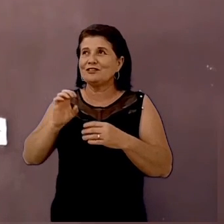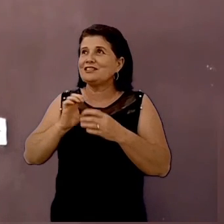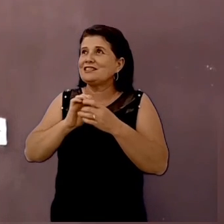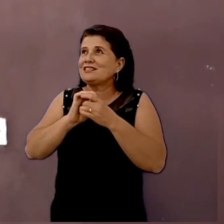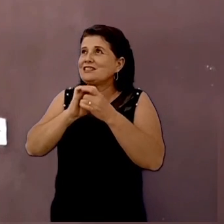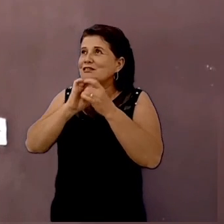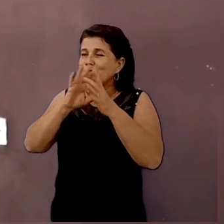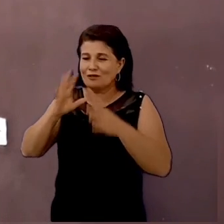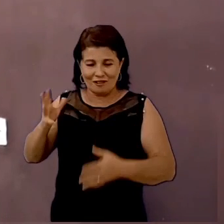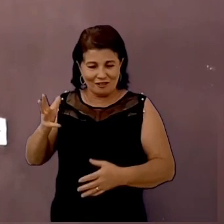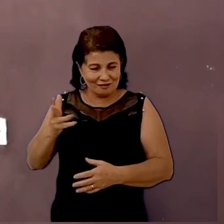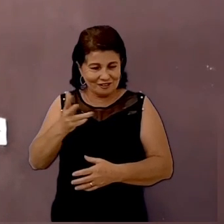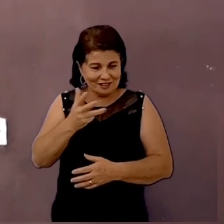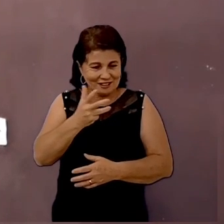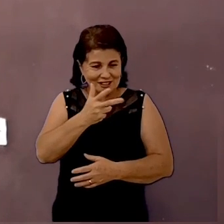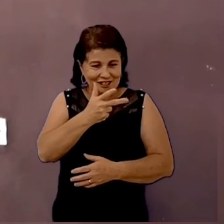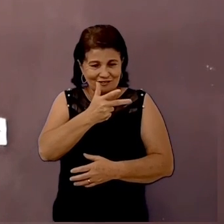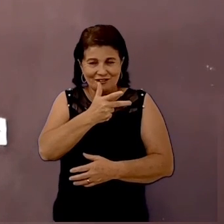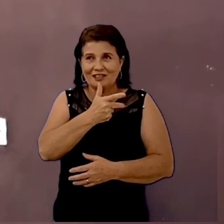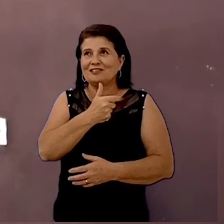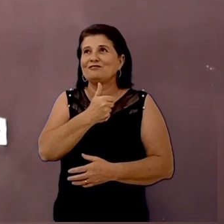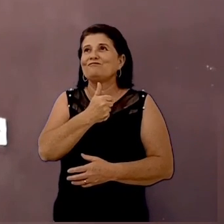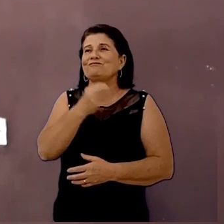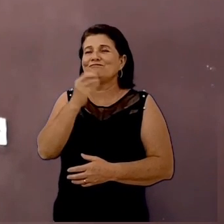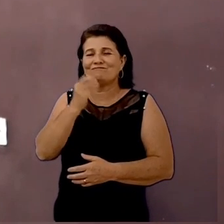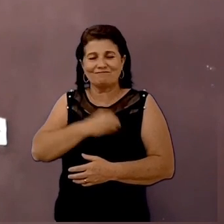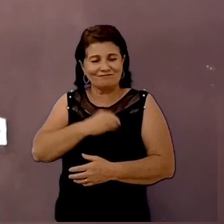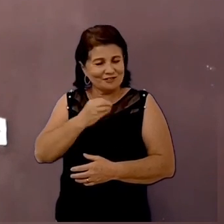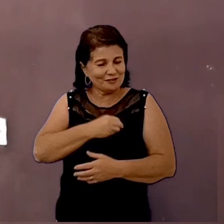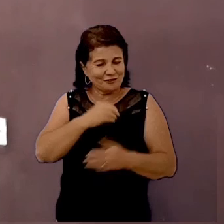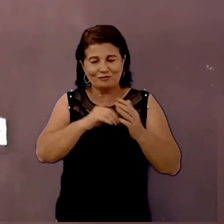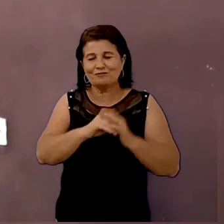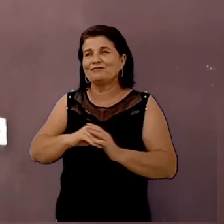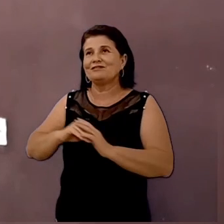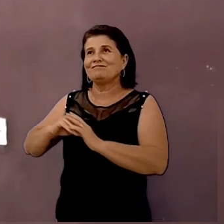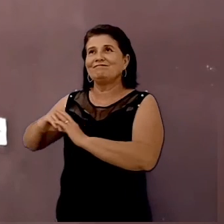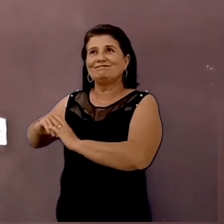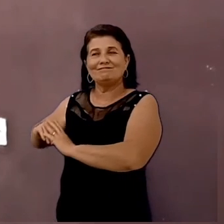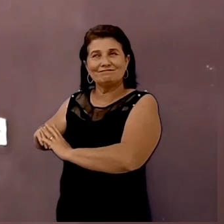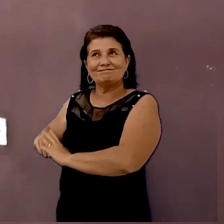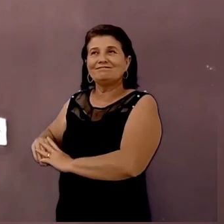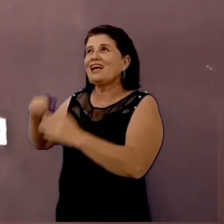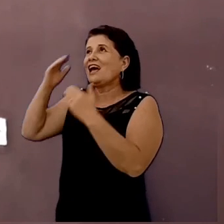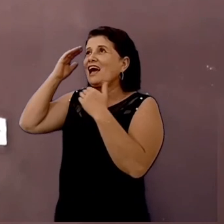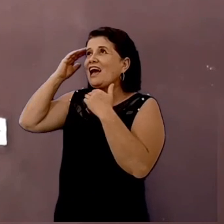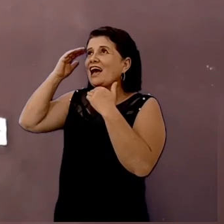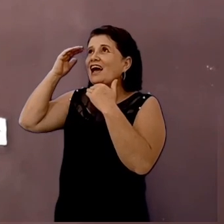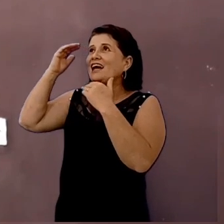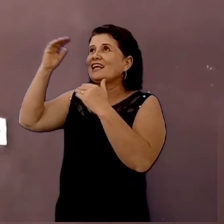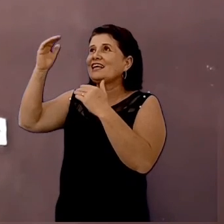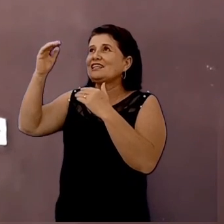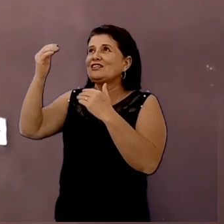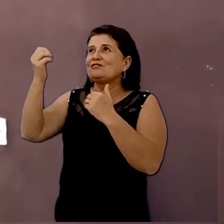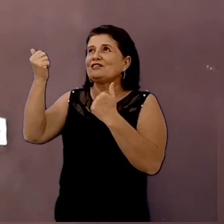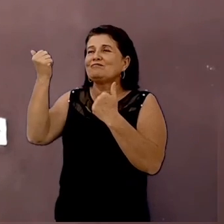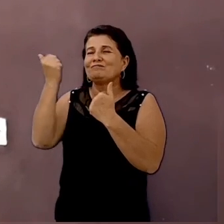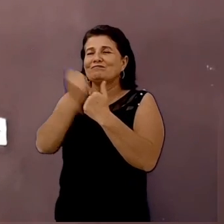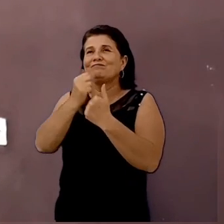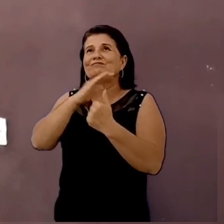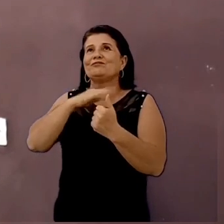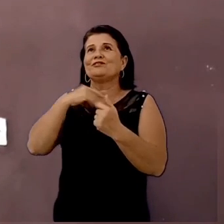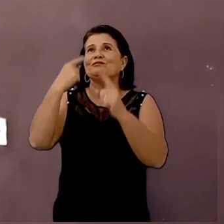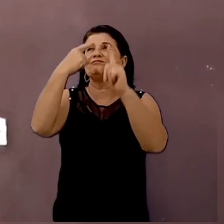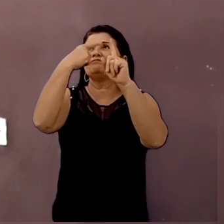pecado, pagou a dívida que nós tínhamos. Te agradeço pela cruz do Senhor Jesus Cristo, nosso